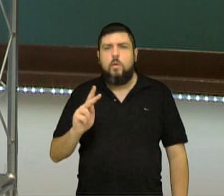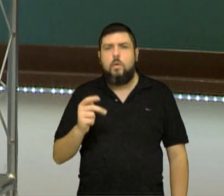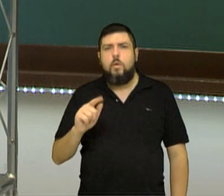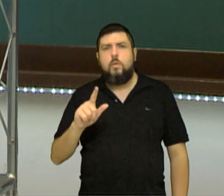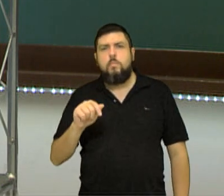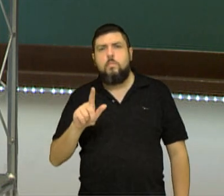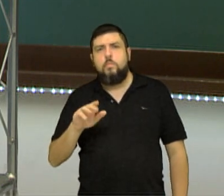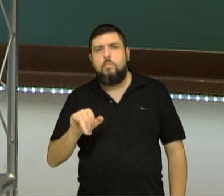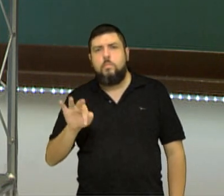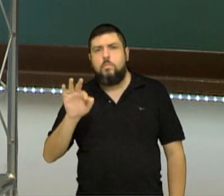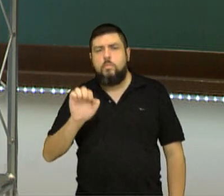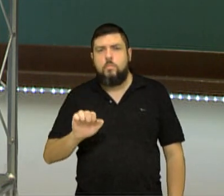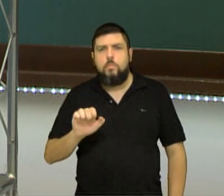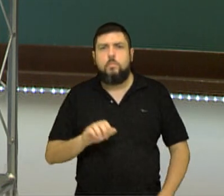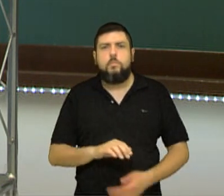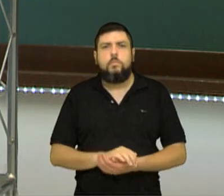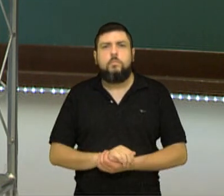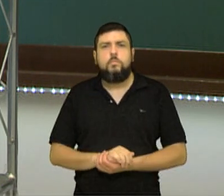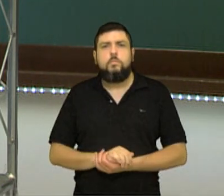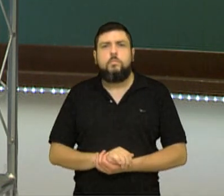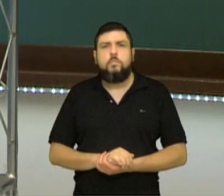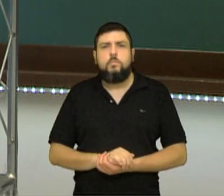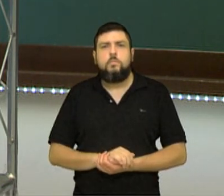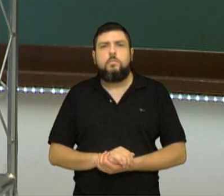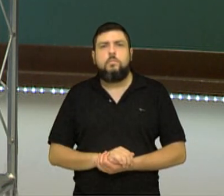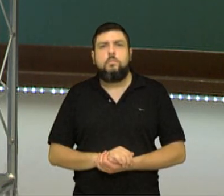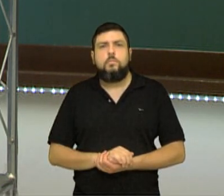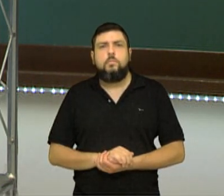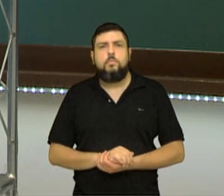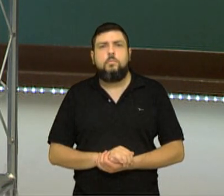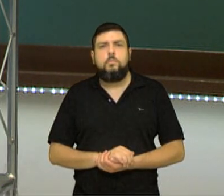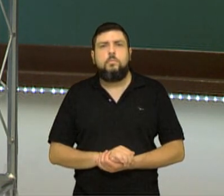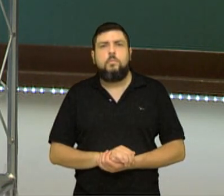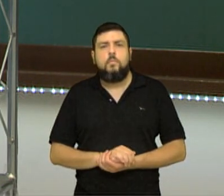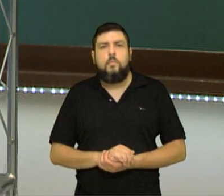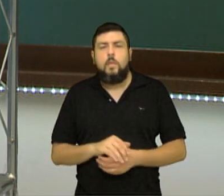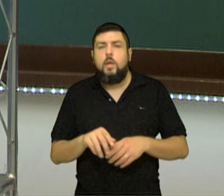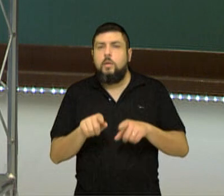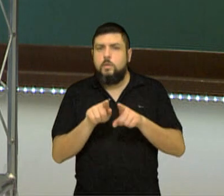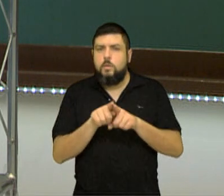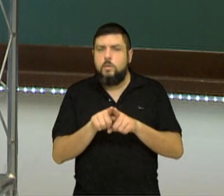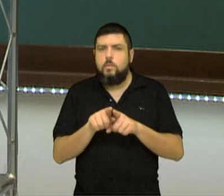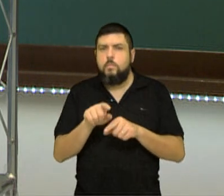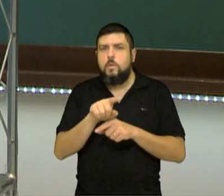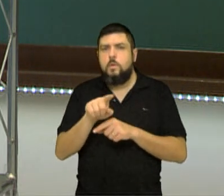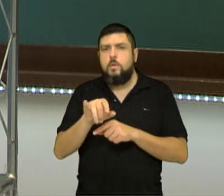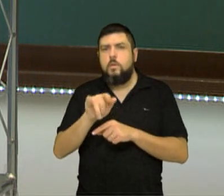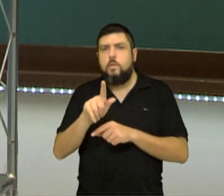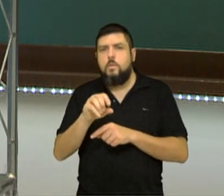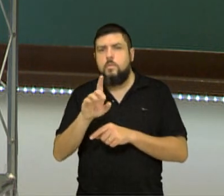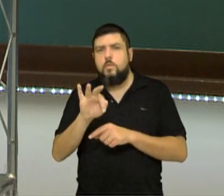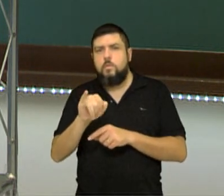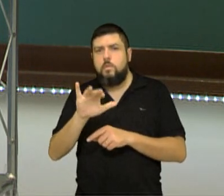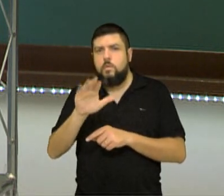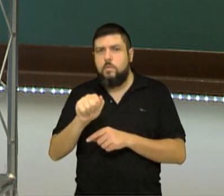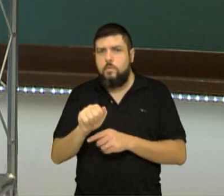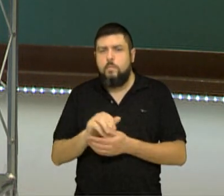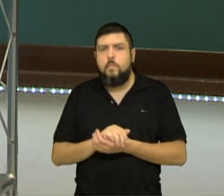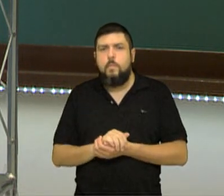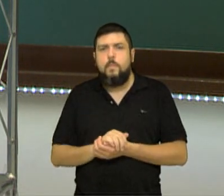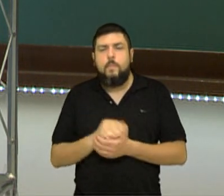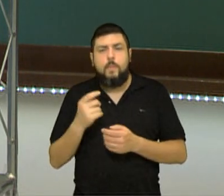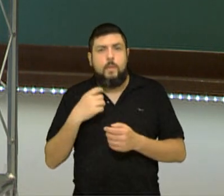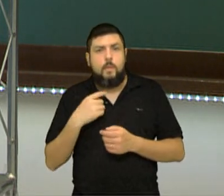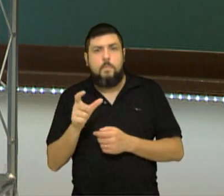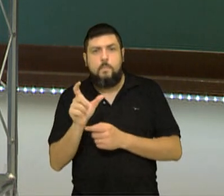haplobionte-diplonte, tá? Muito bem. Temos também a chamada meiose zigótica. Veja bem, a palavra